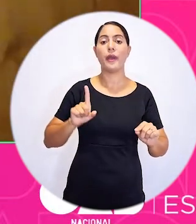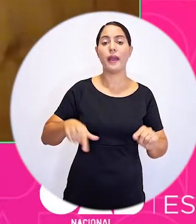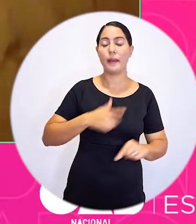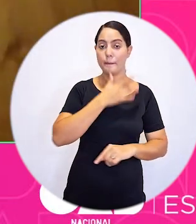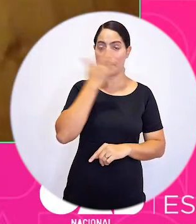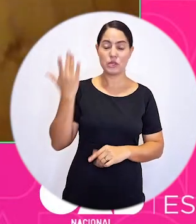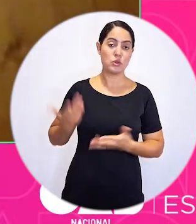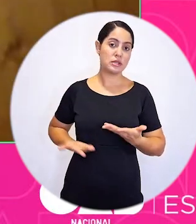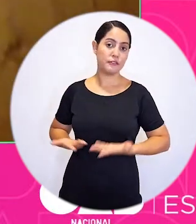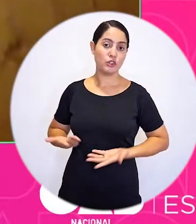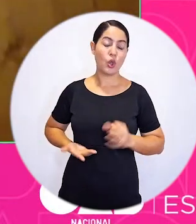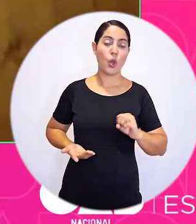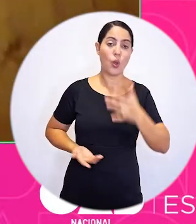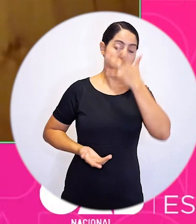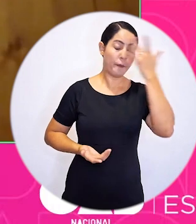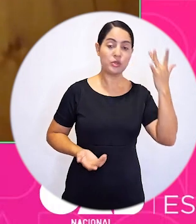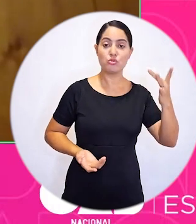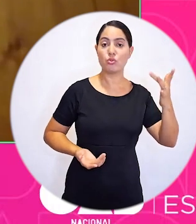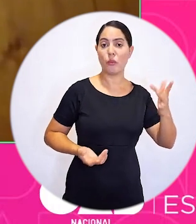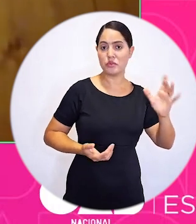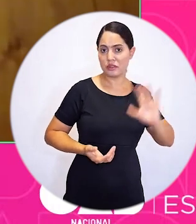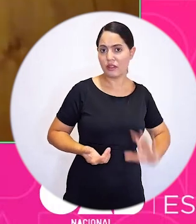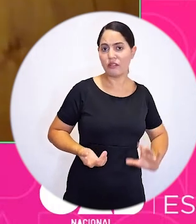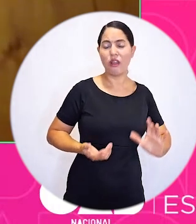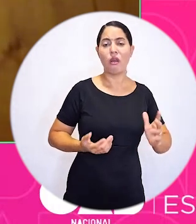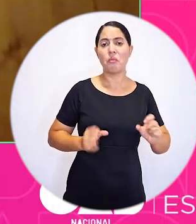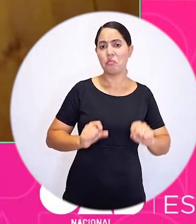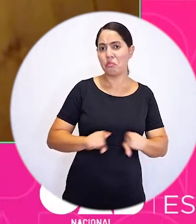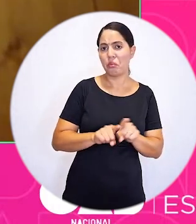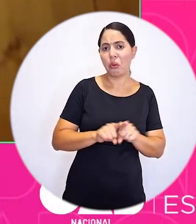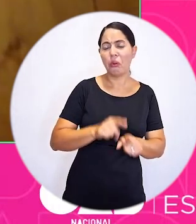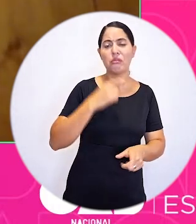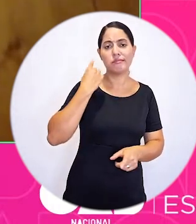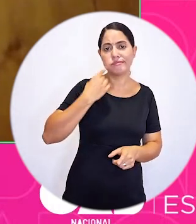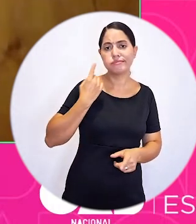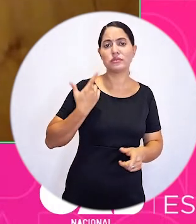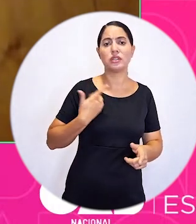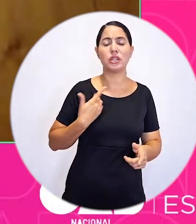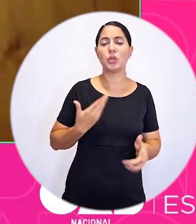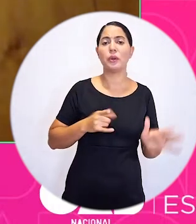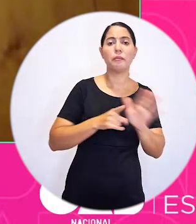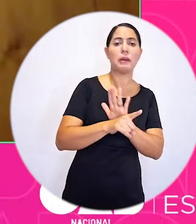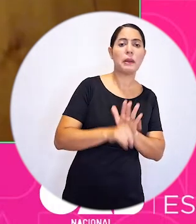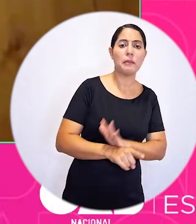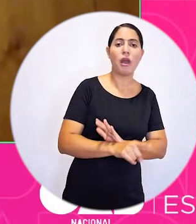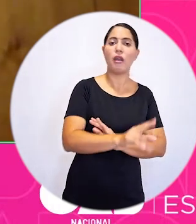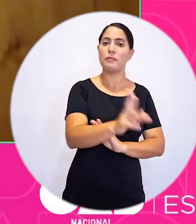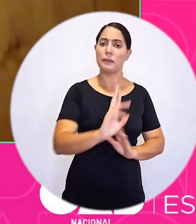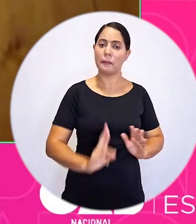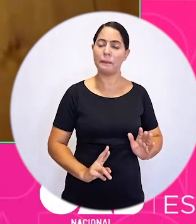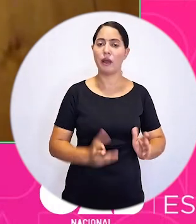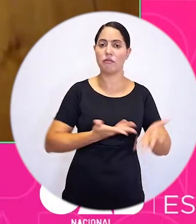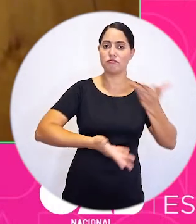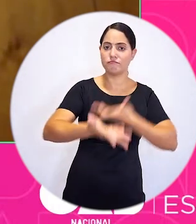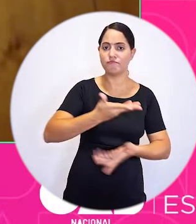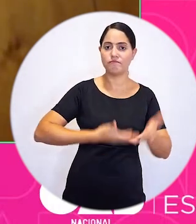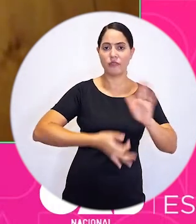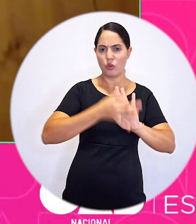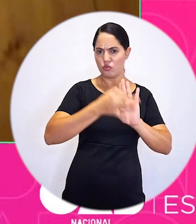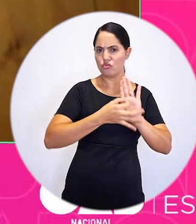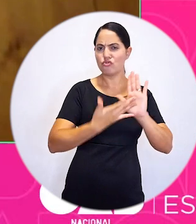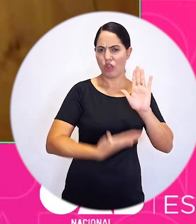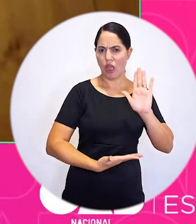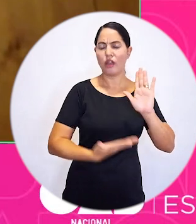servidores quanto também cidadãos, jurisdicionados, advogados, advogadas, né? Realização de peticionamento inteligente,